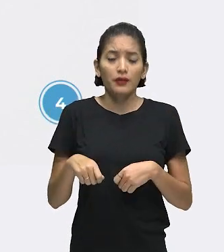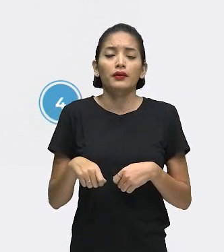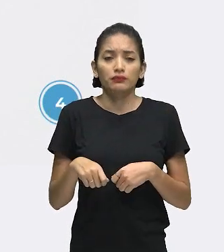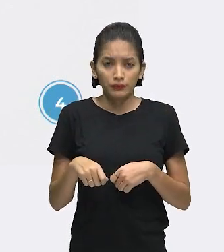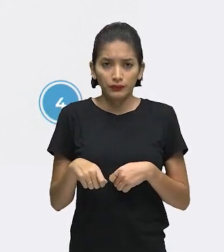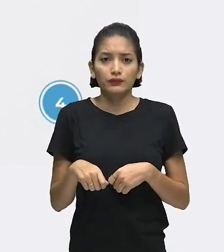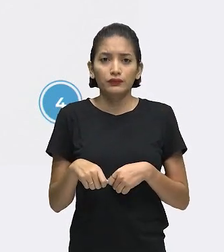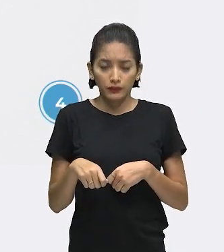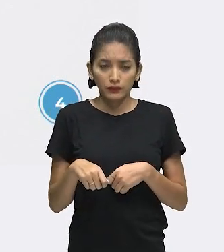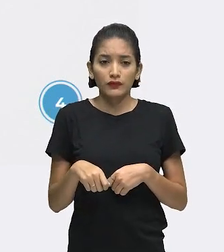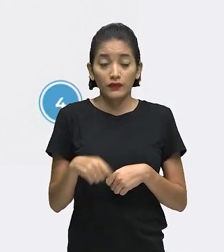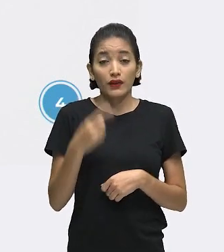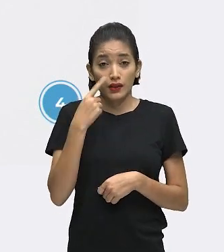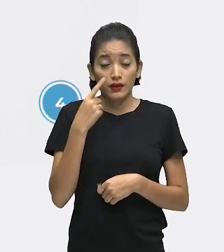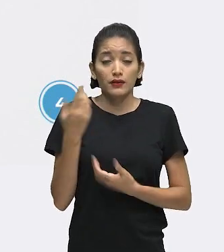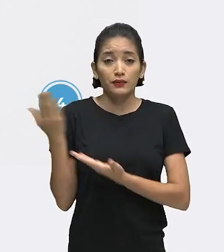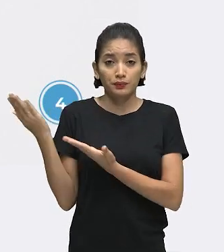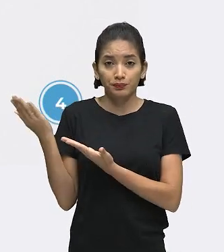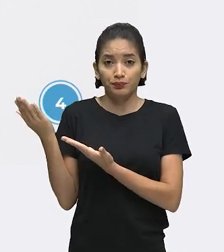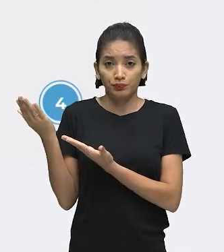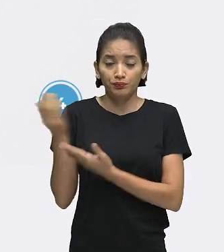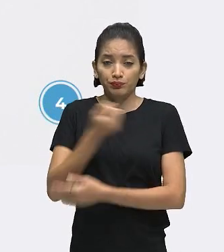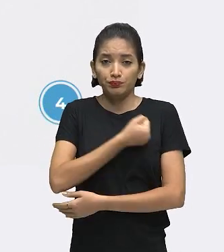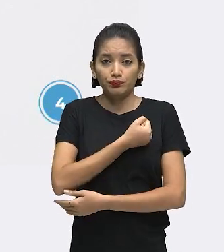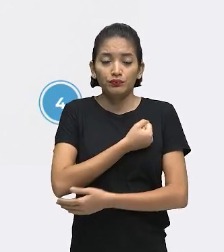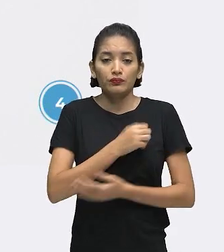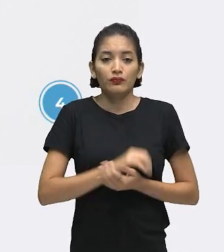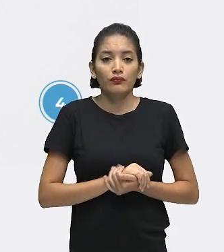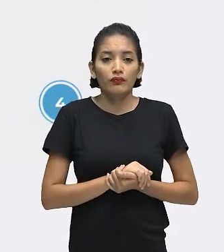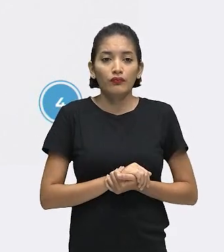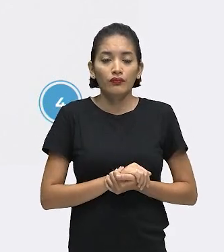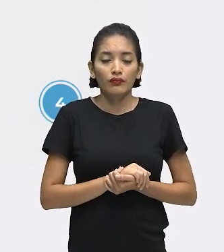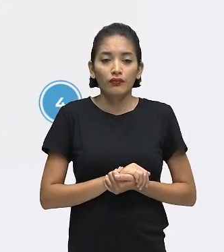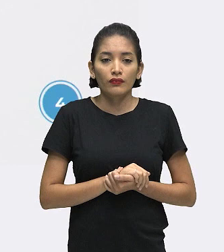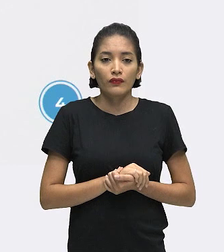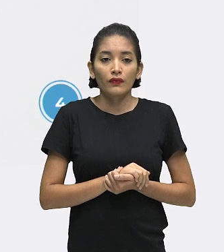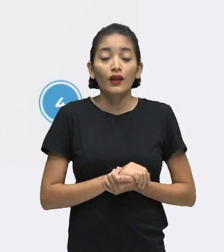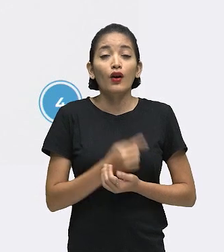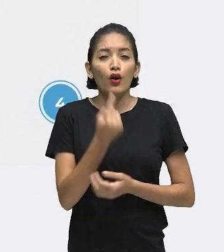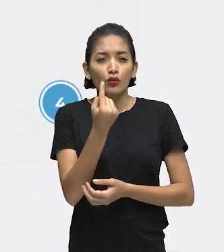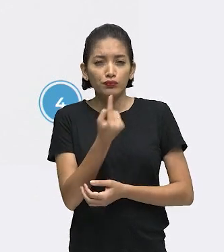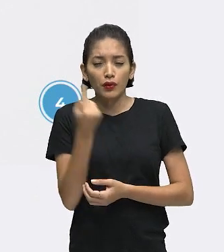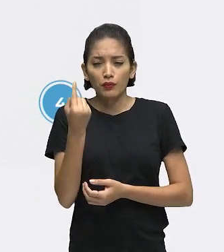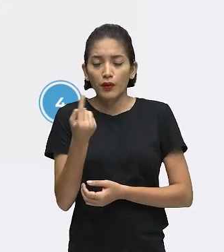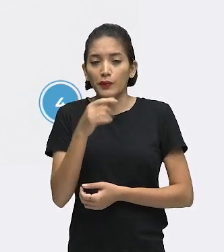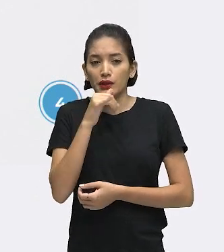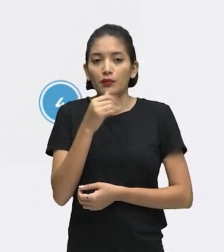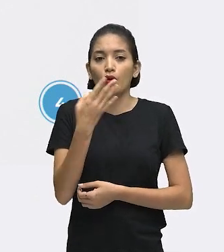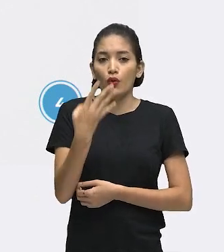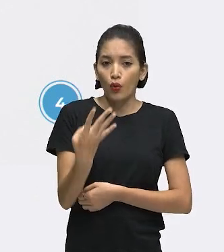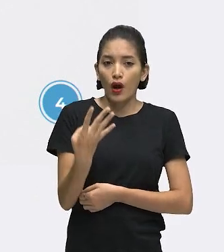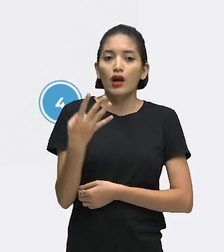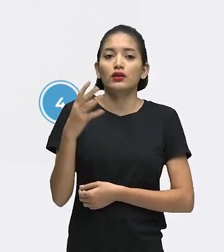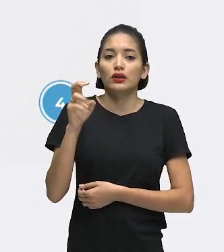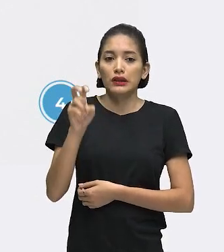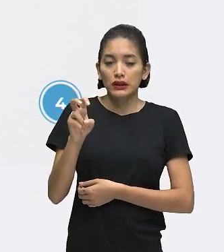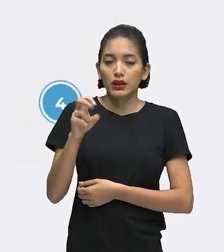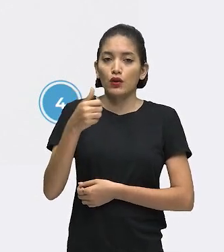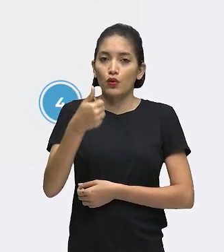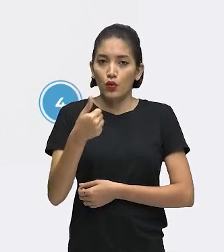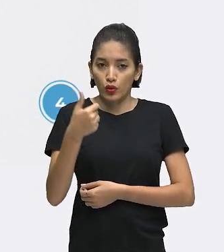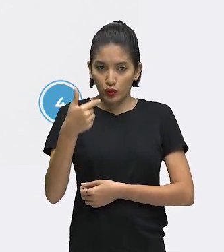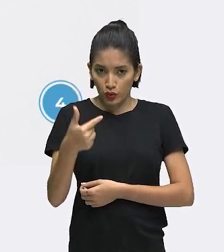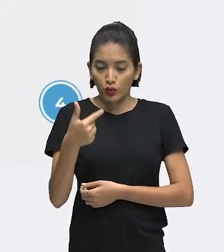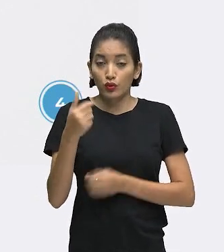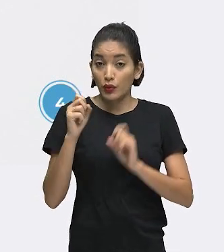do número 4.512? São os valores individuais aqui, ó. 4, o 5, o 1 e